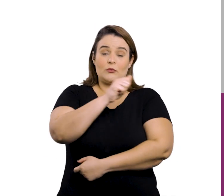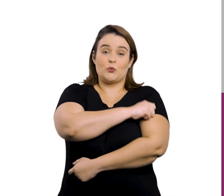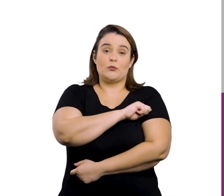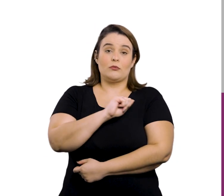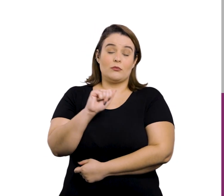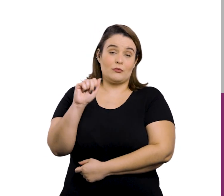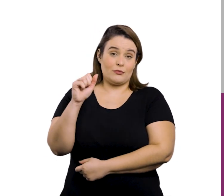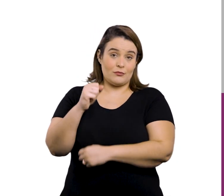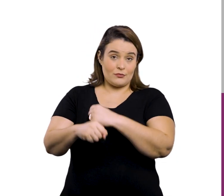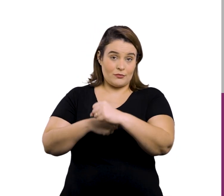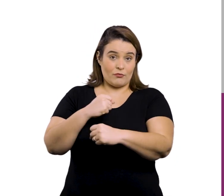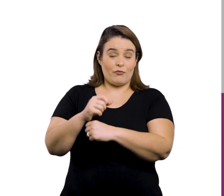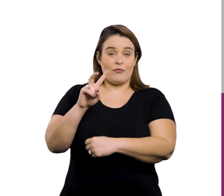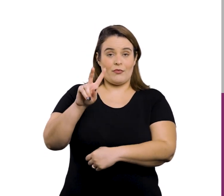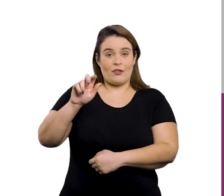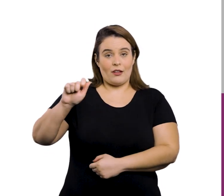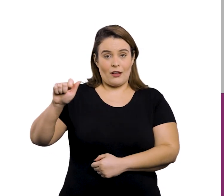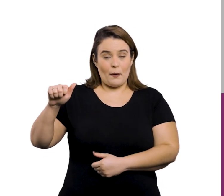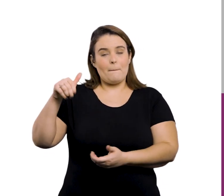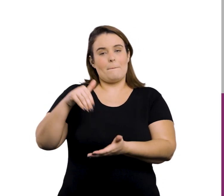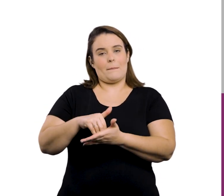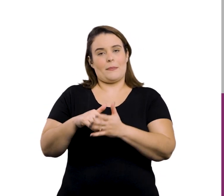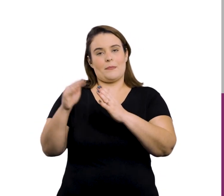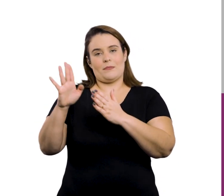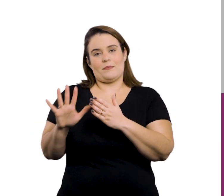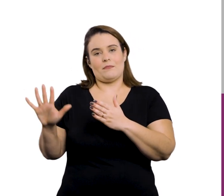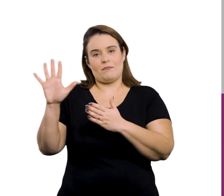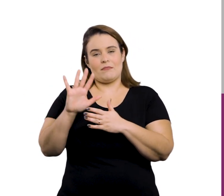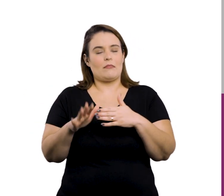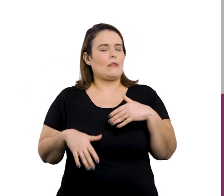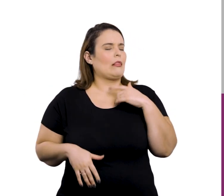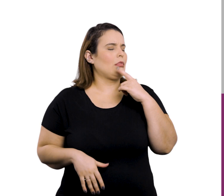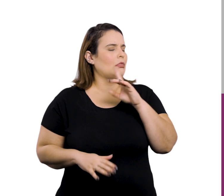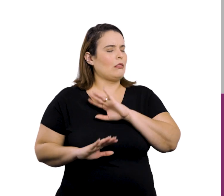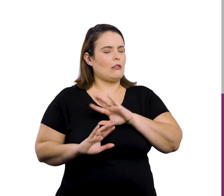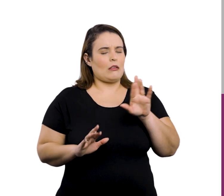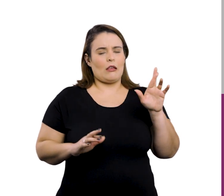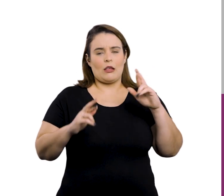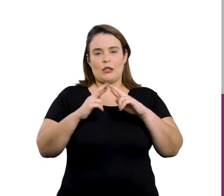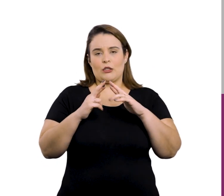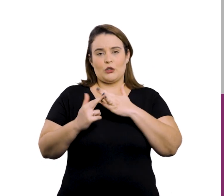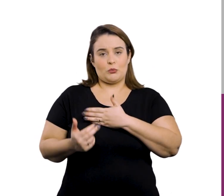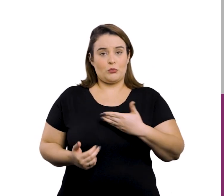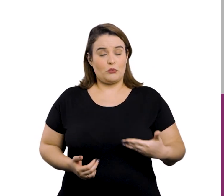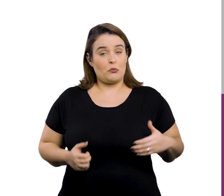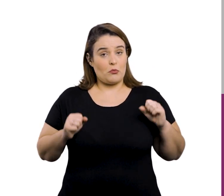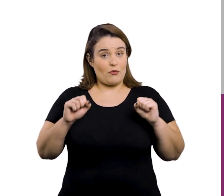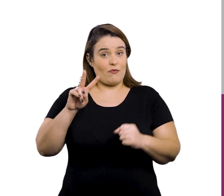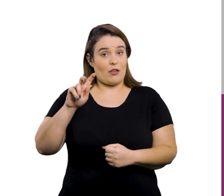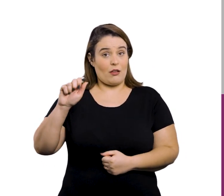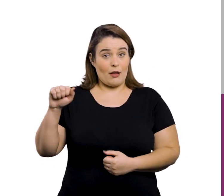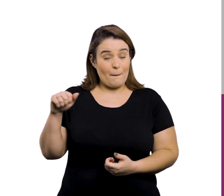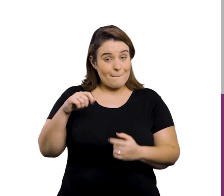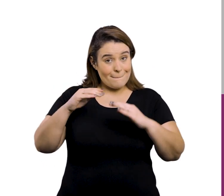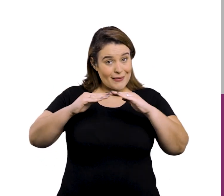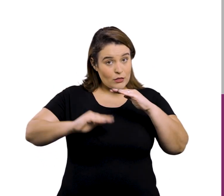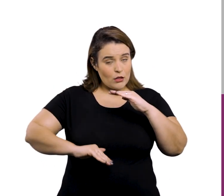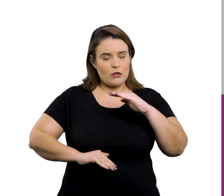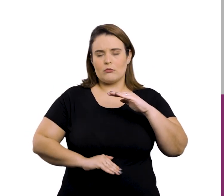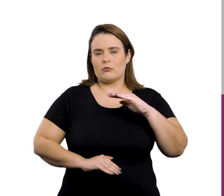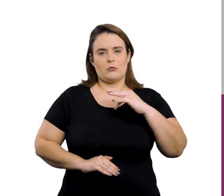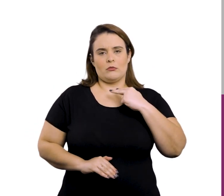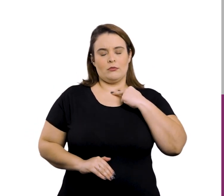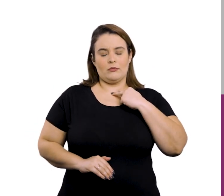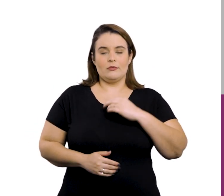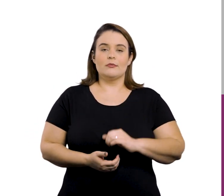cada ano é definido um valor aluno-ano, VAA, mínimo nacional. Nenhuma rede pública pode ter um